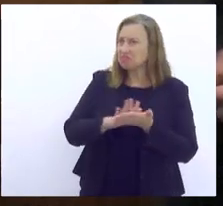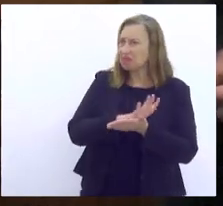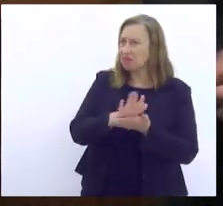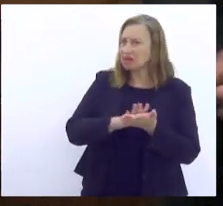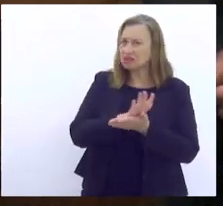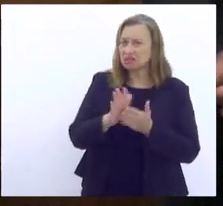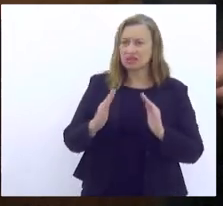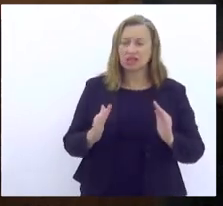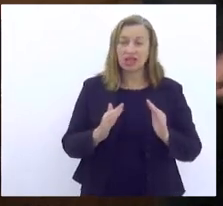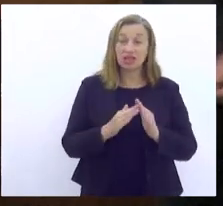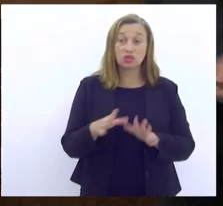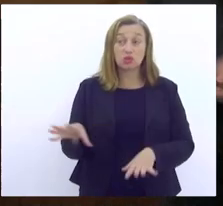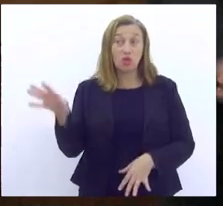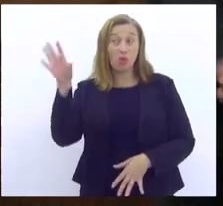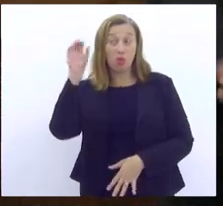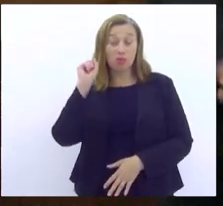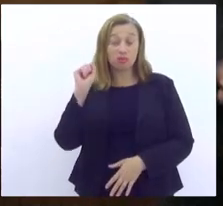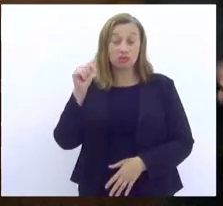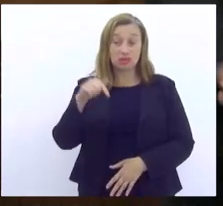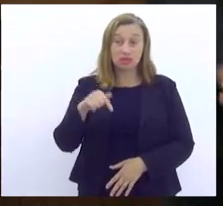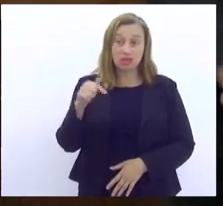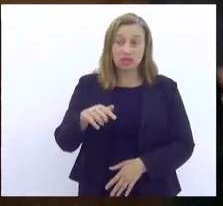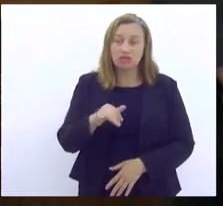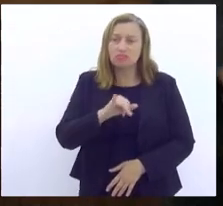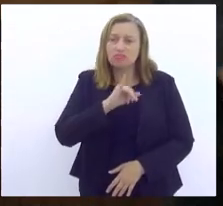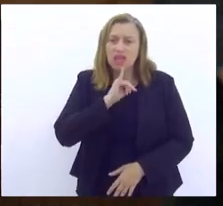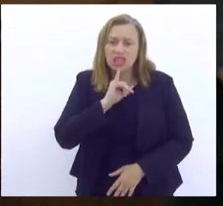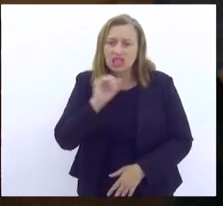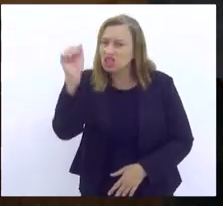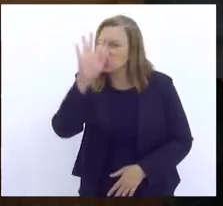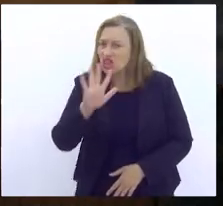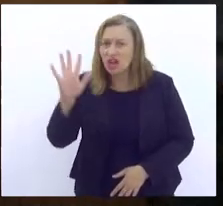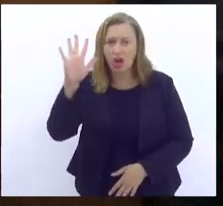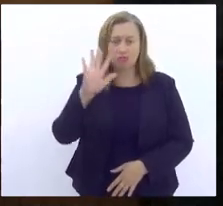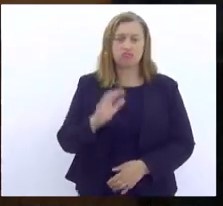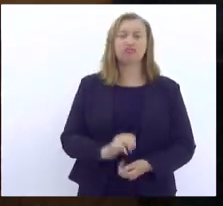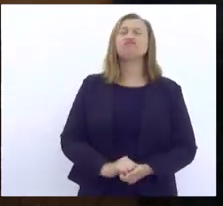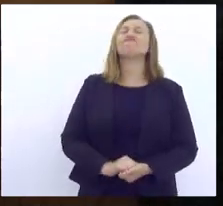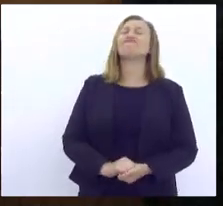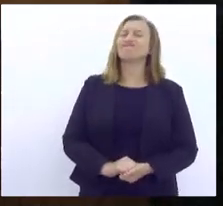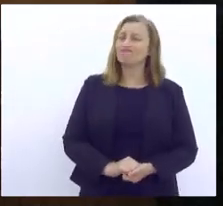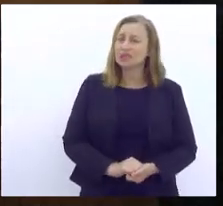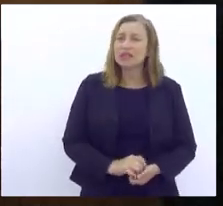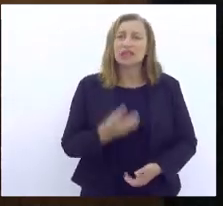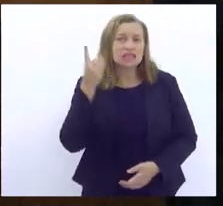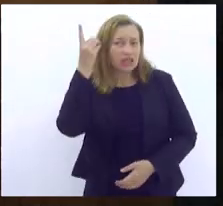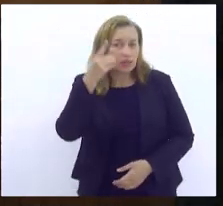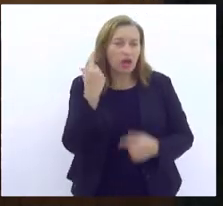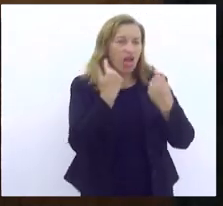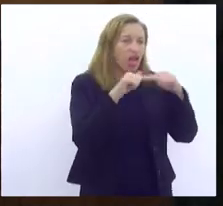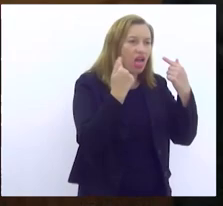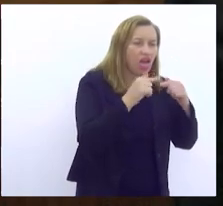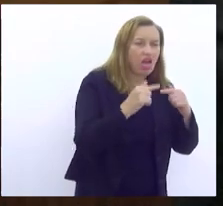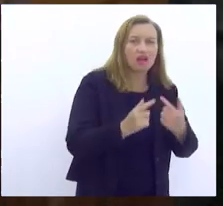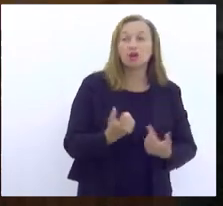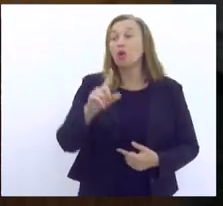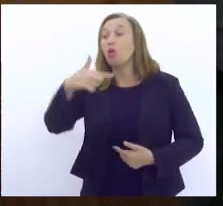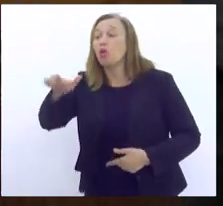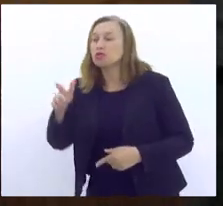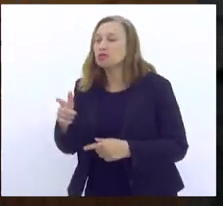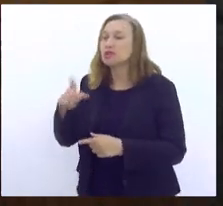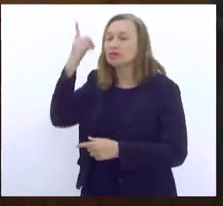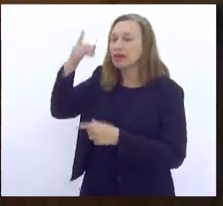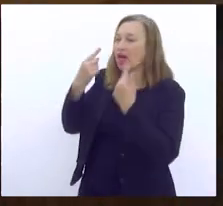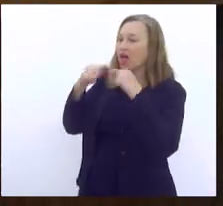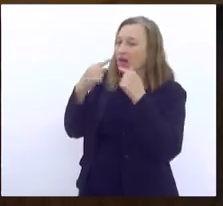desse parlamento, que a insatisfação é geral. É geral. É deputado reclamando num canto, é deputado reclamando no